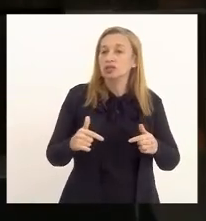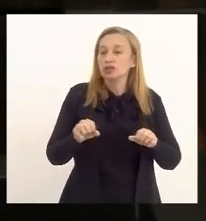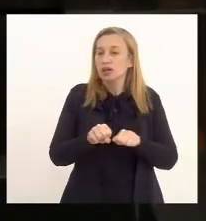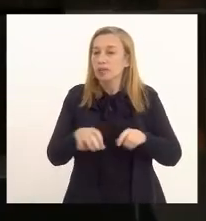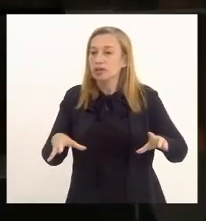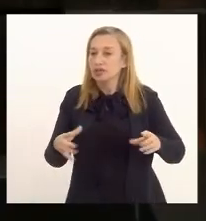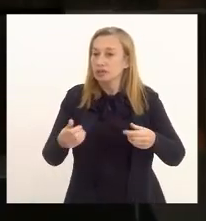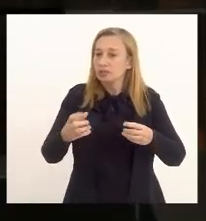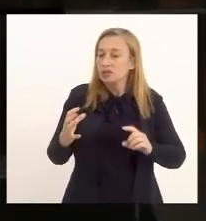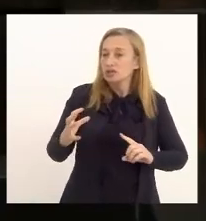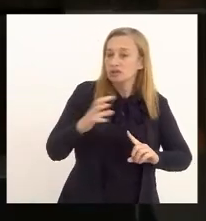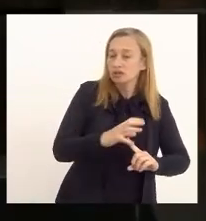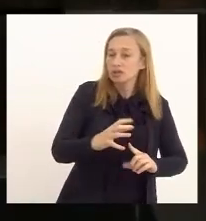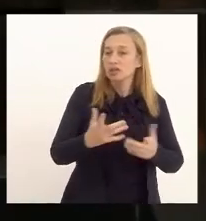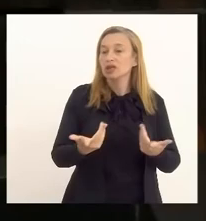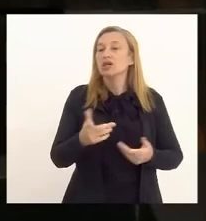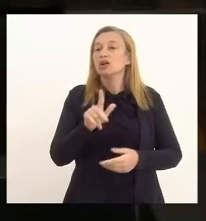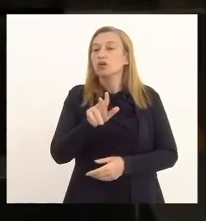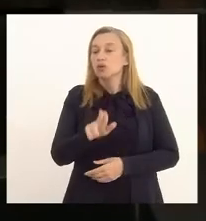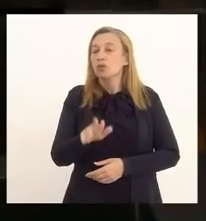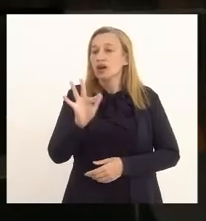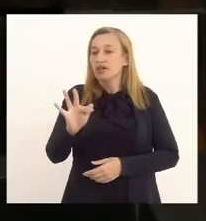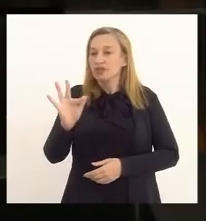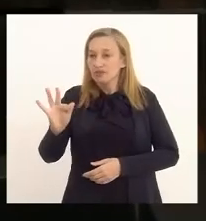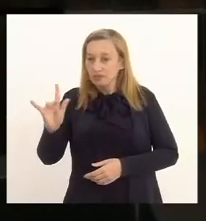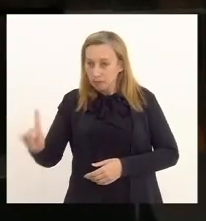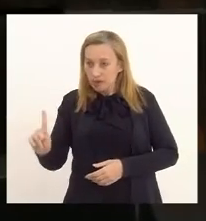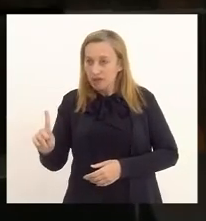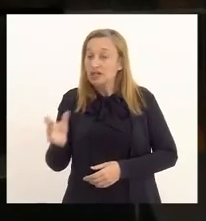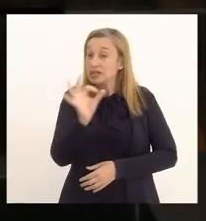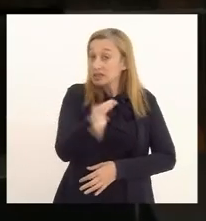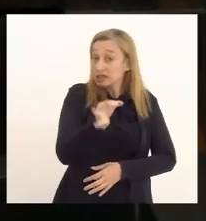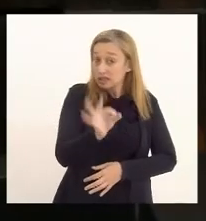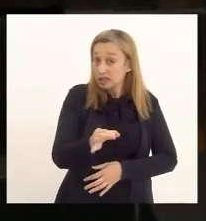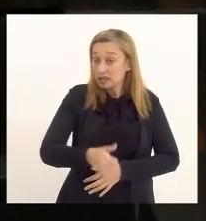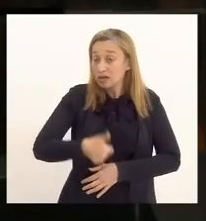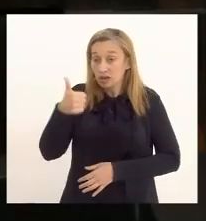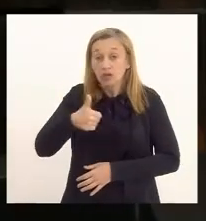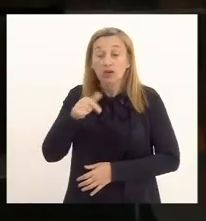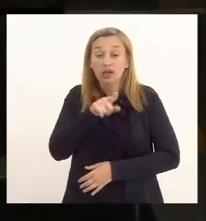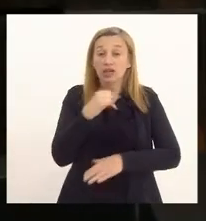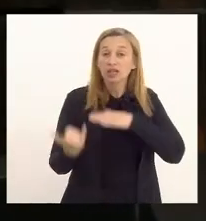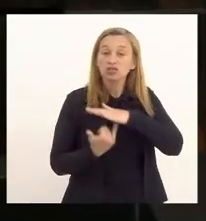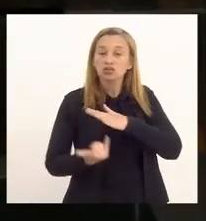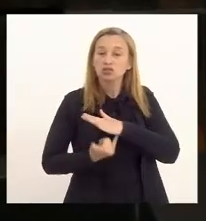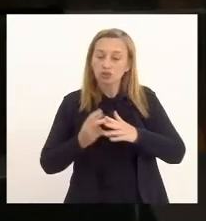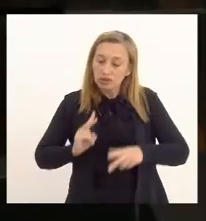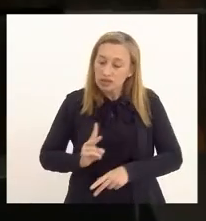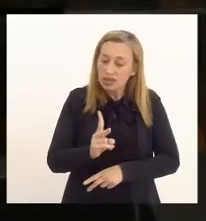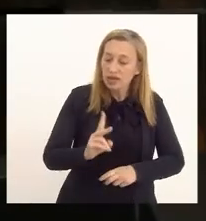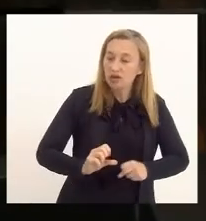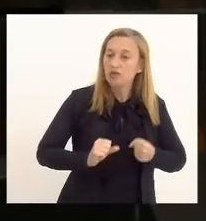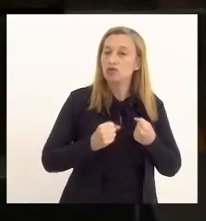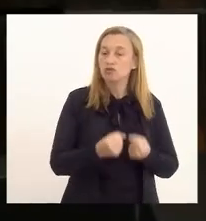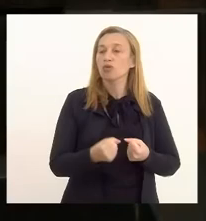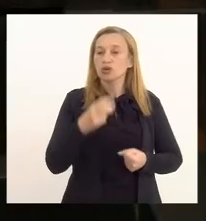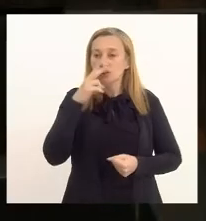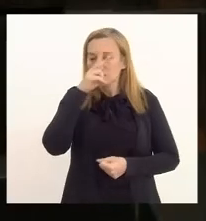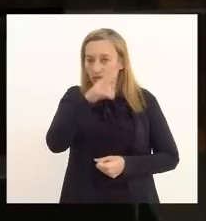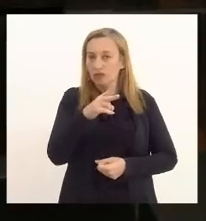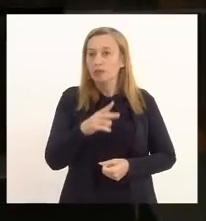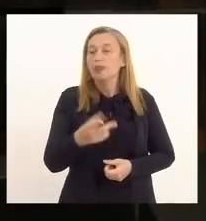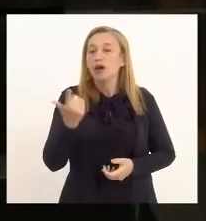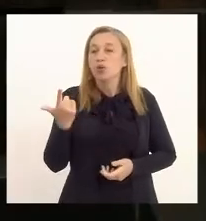impõe. Então, a gente saiu da FFP, primeiro com a certeza de que aquela instituição segue forte, segue firme,